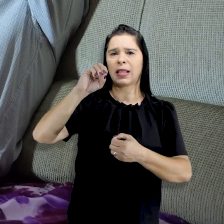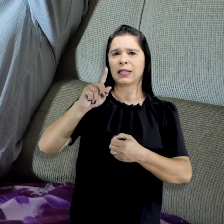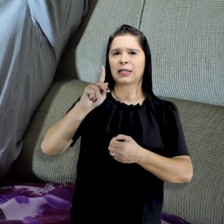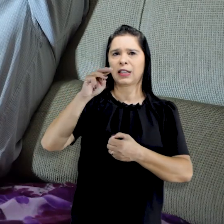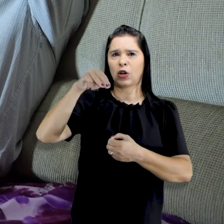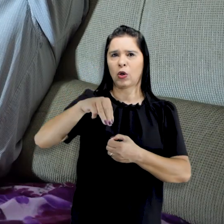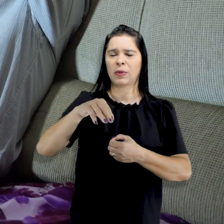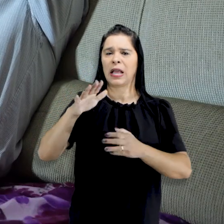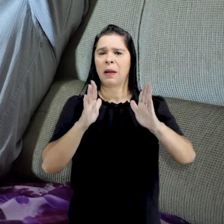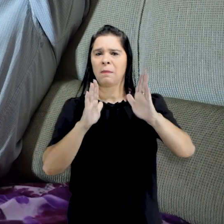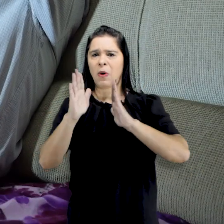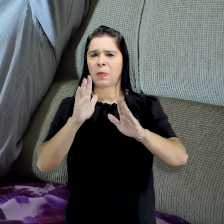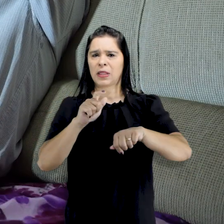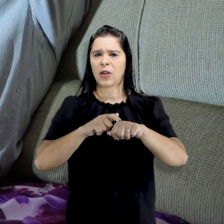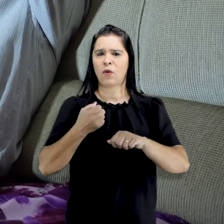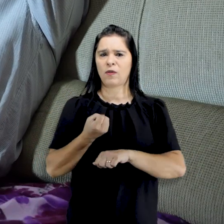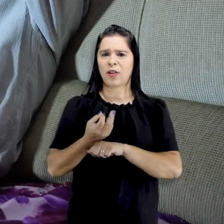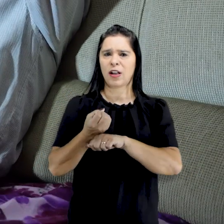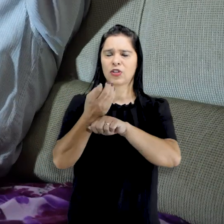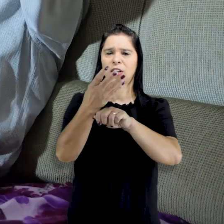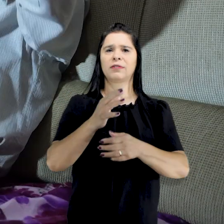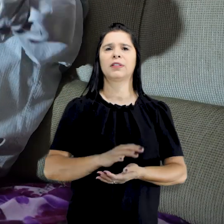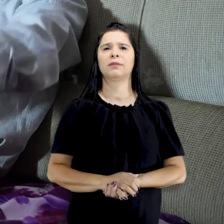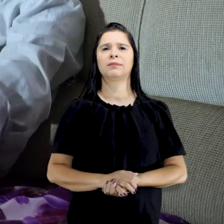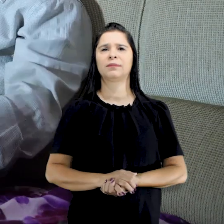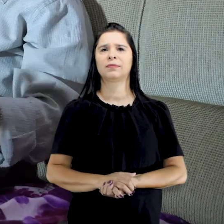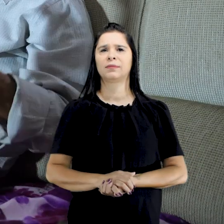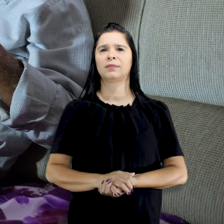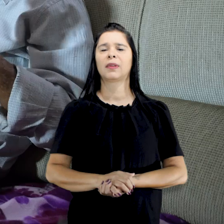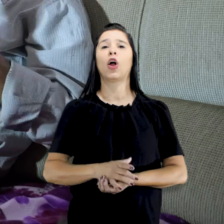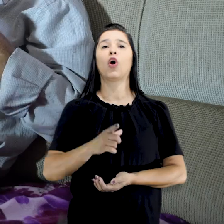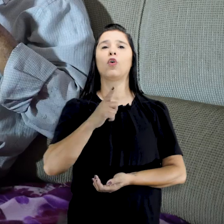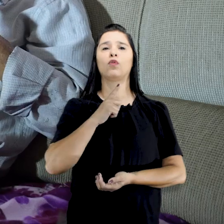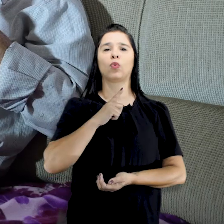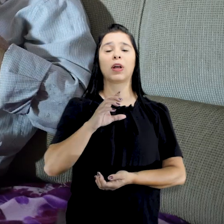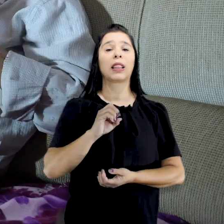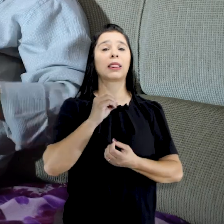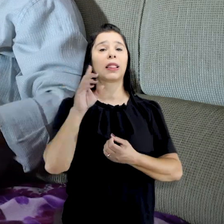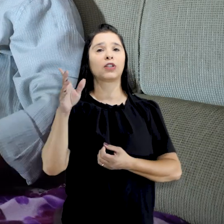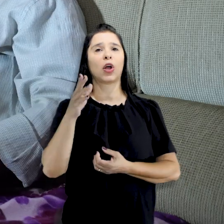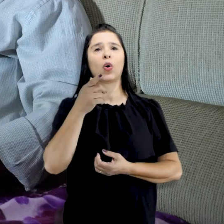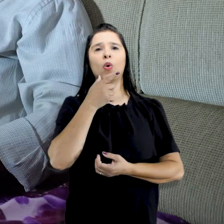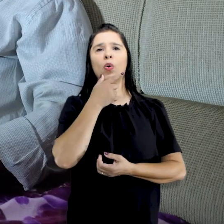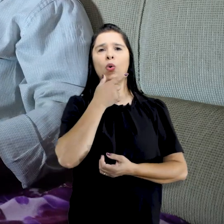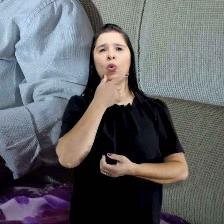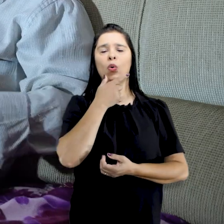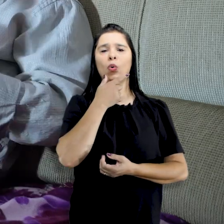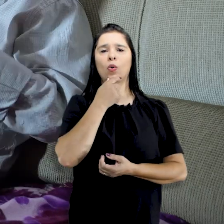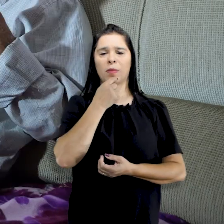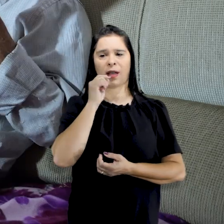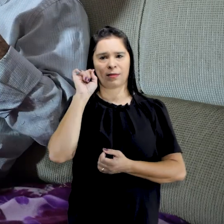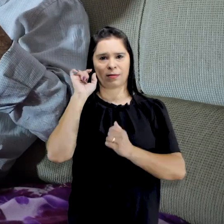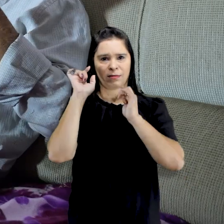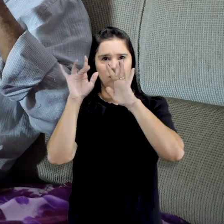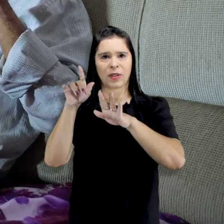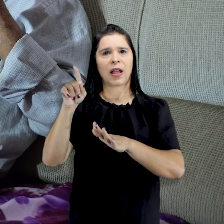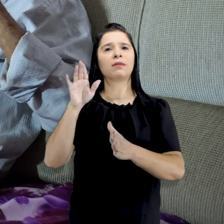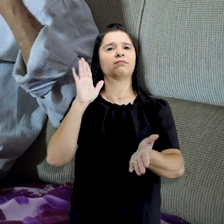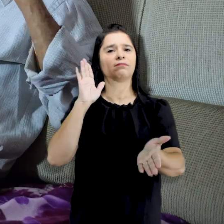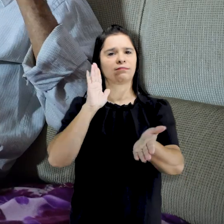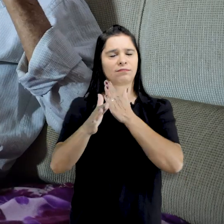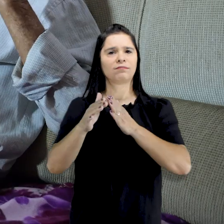que eu viajava, eu fui deixar um rapaz tocar a locomotiva no meu lugar, e ele disparou a